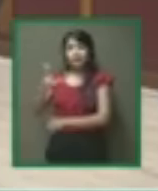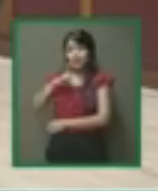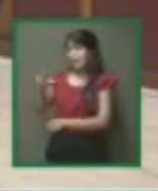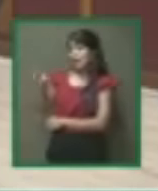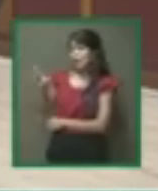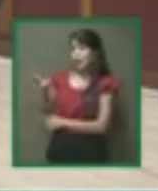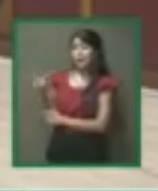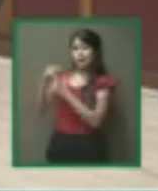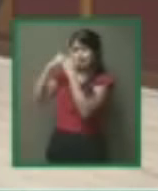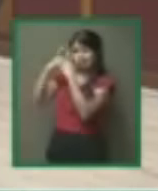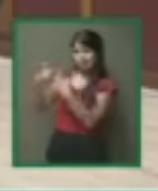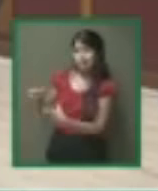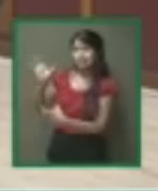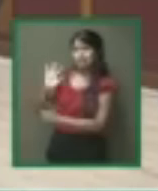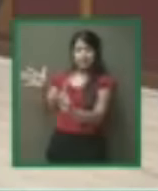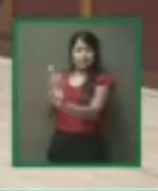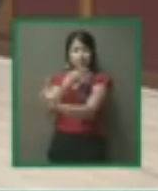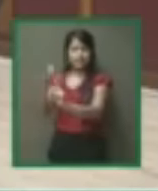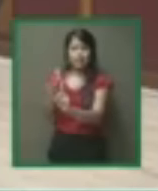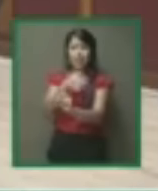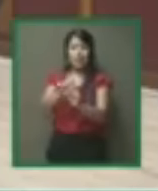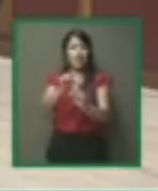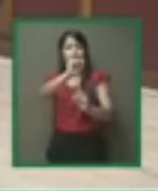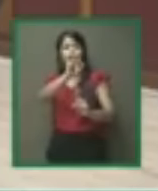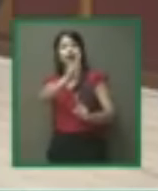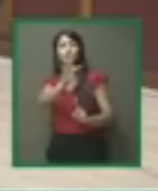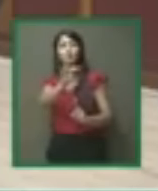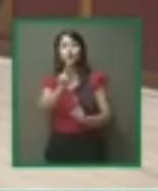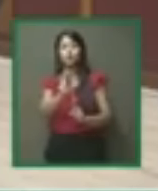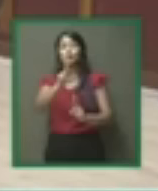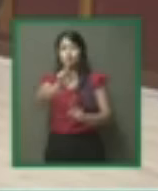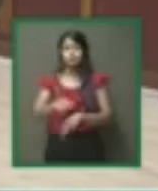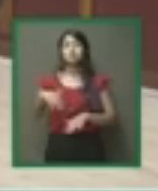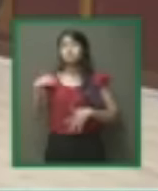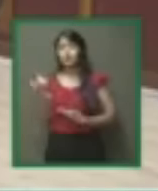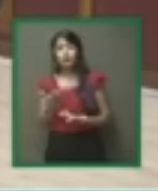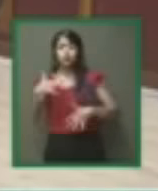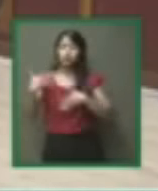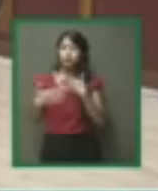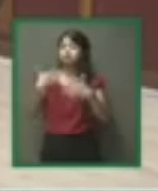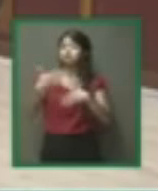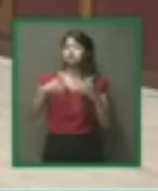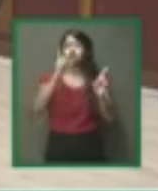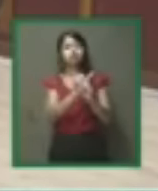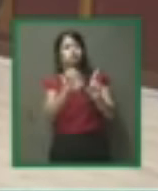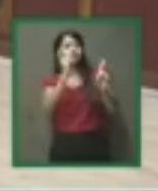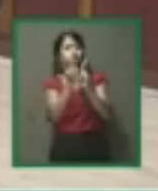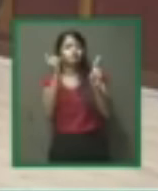chegou a agredir fisicamente o Arthur. E aí a gente foi avançando, né, nesses encontros,